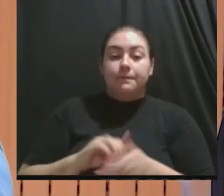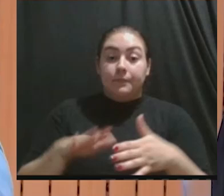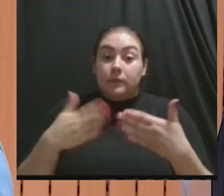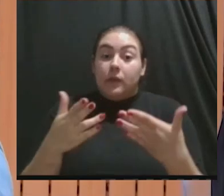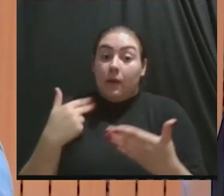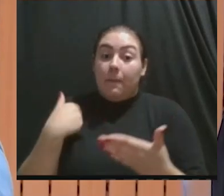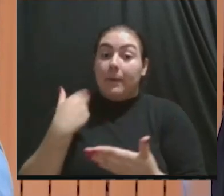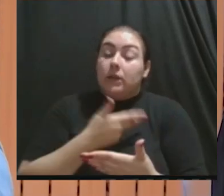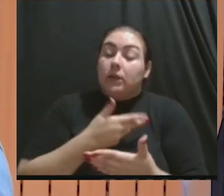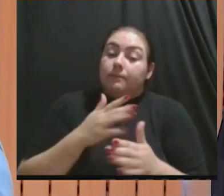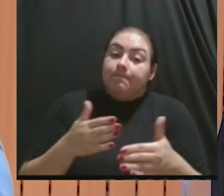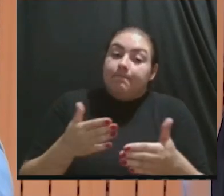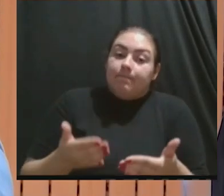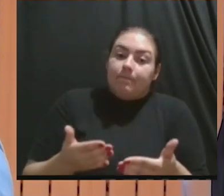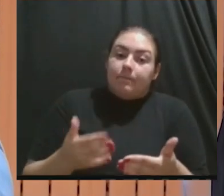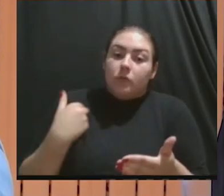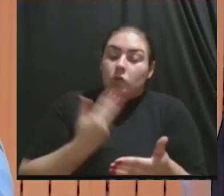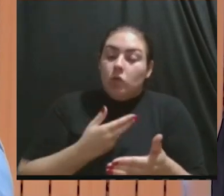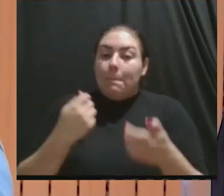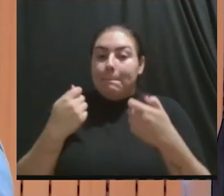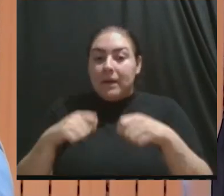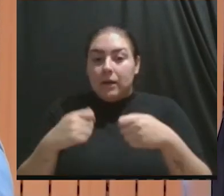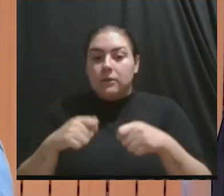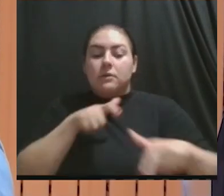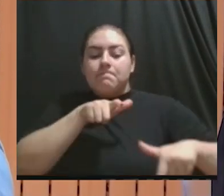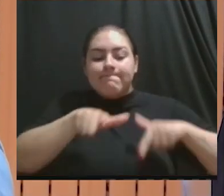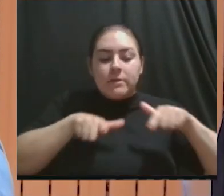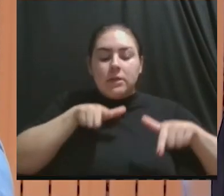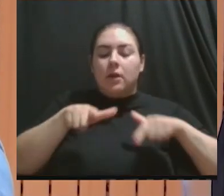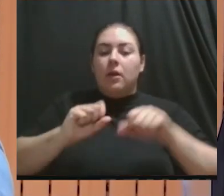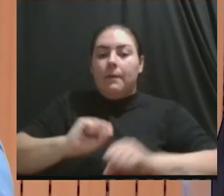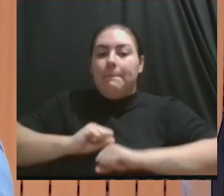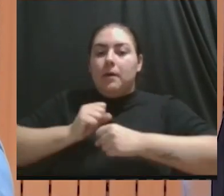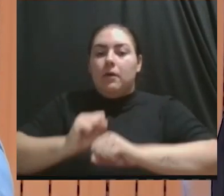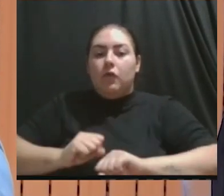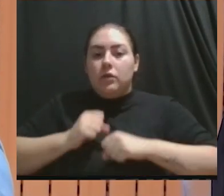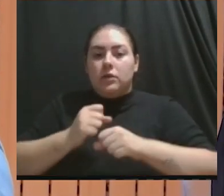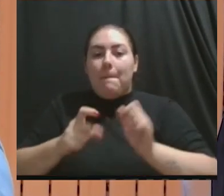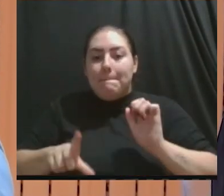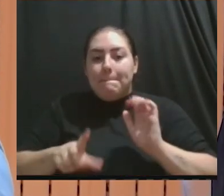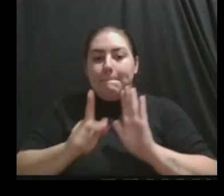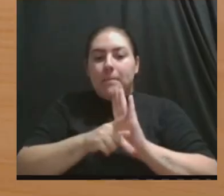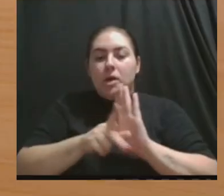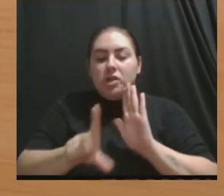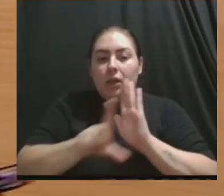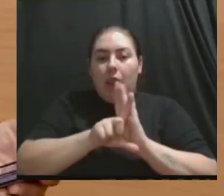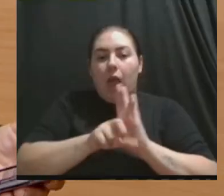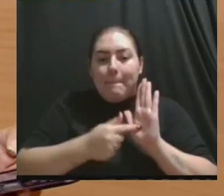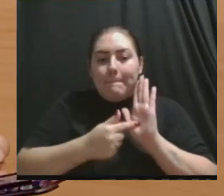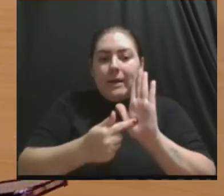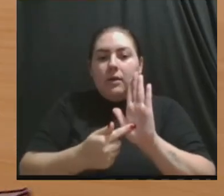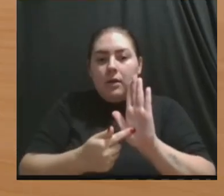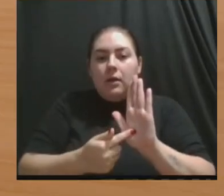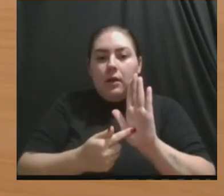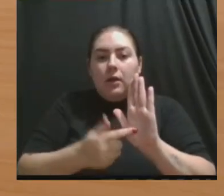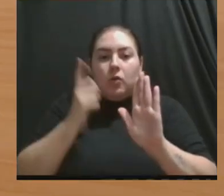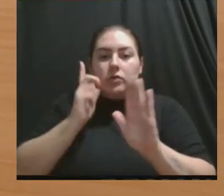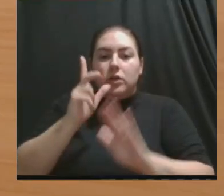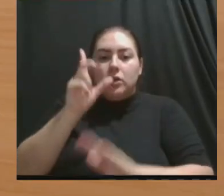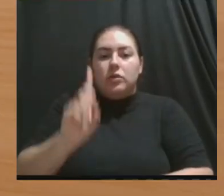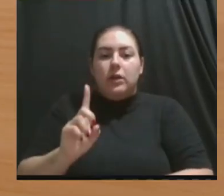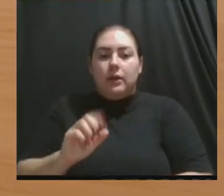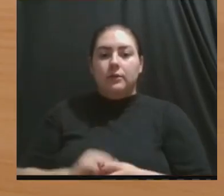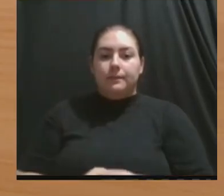a gente tem aqui que trabalhar, colocar os projetos de lei e garantir o direito dessas pessoas. E essas são as notícias